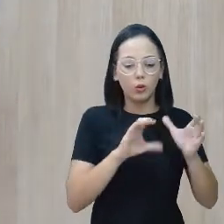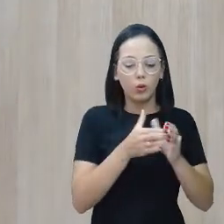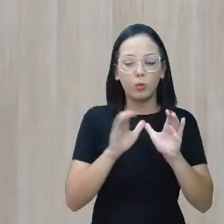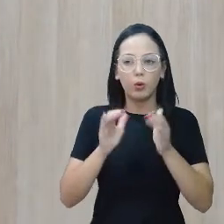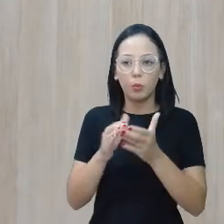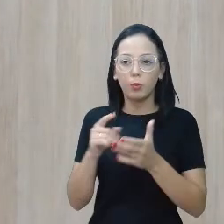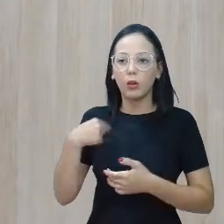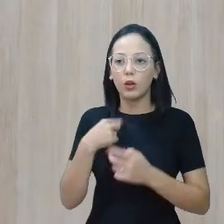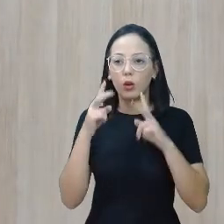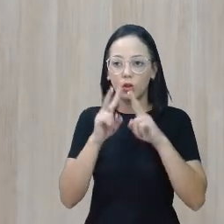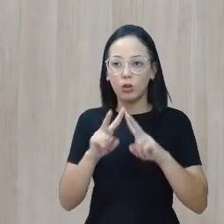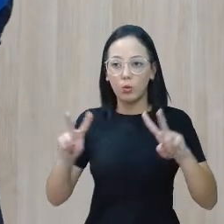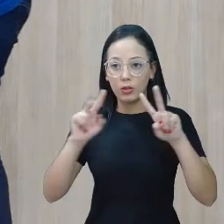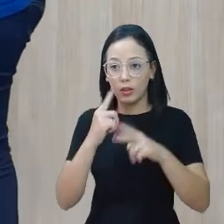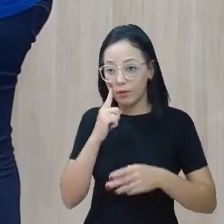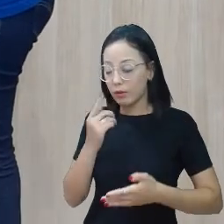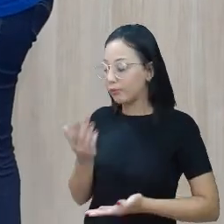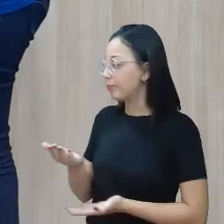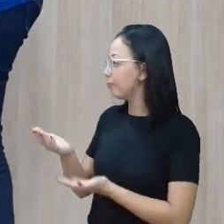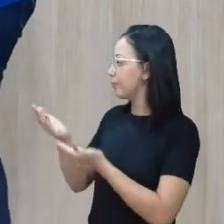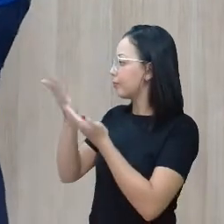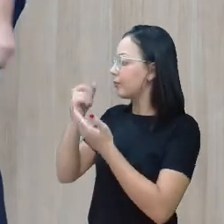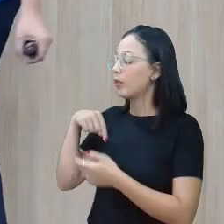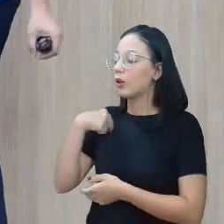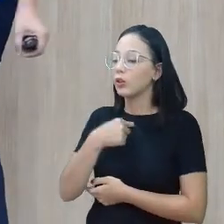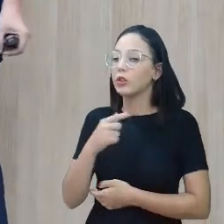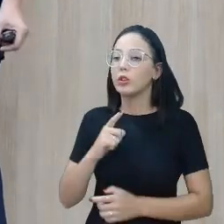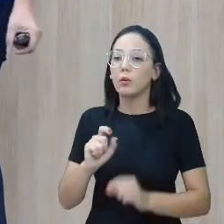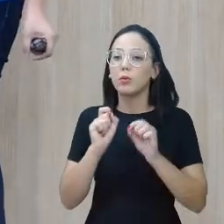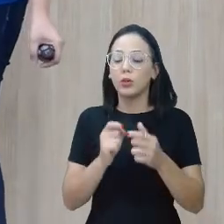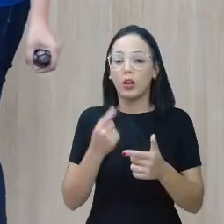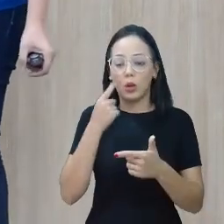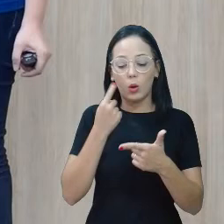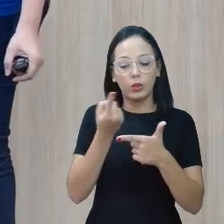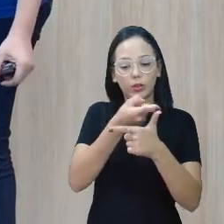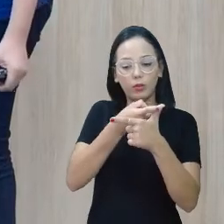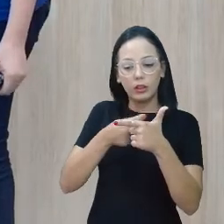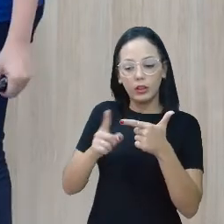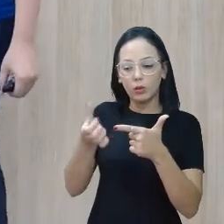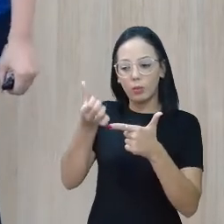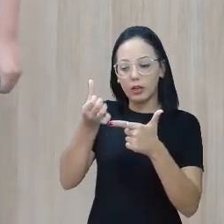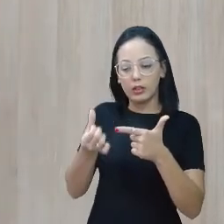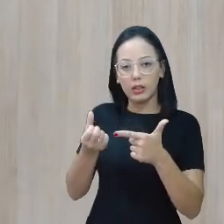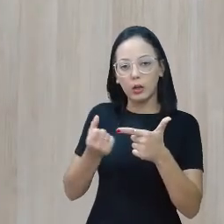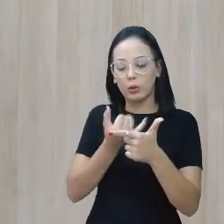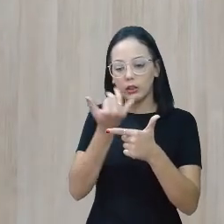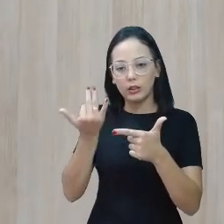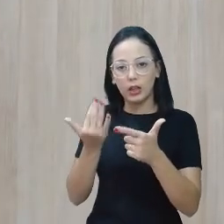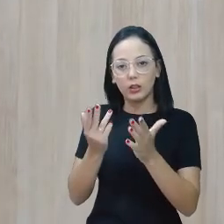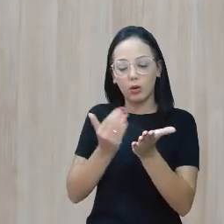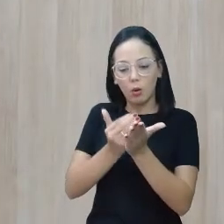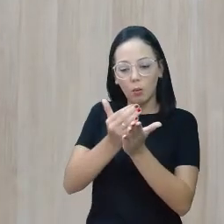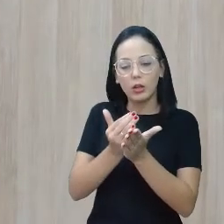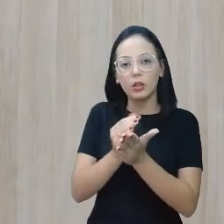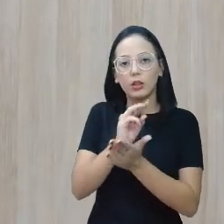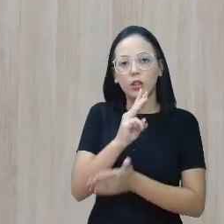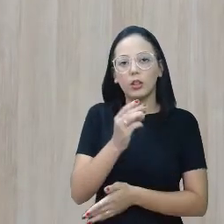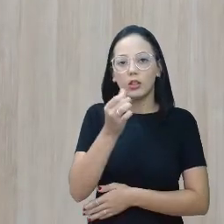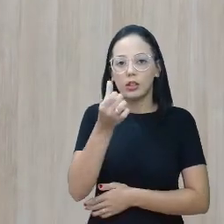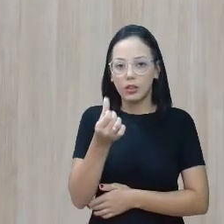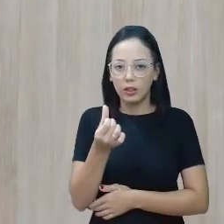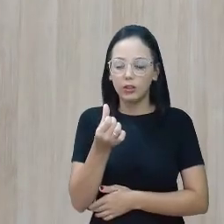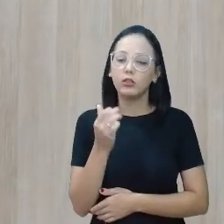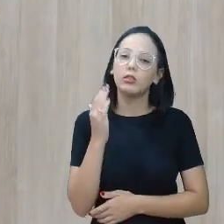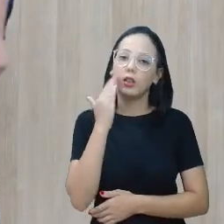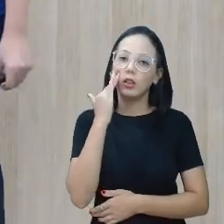gente observa, ó, a gente tem que, dividindo para 6 a quantidade inicial, né, 36